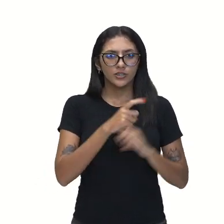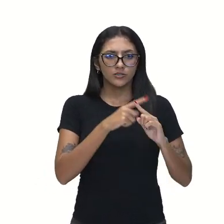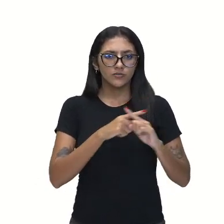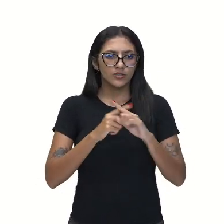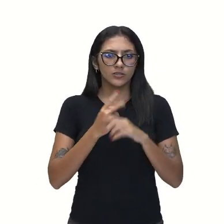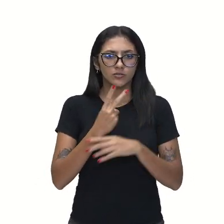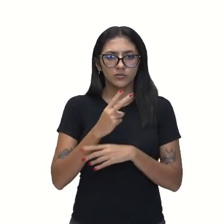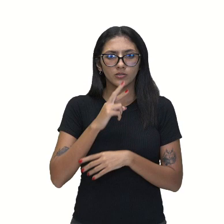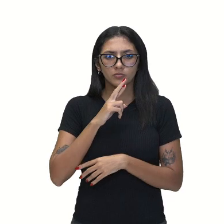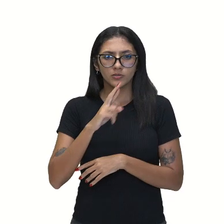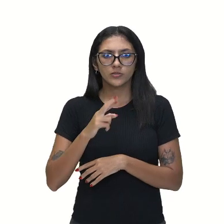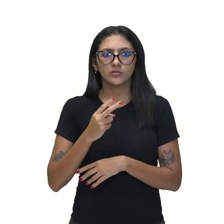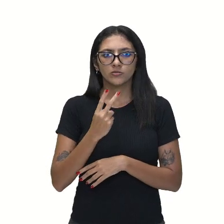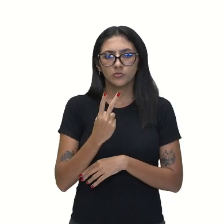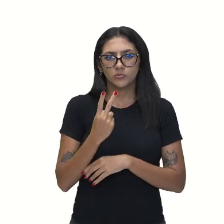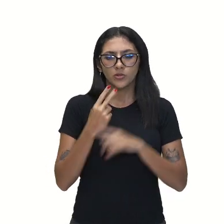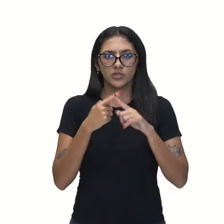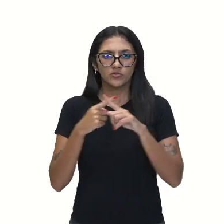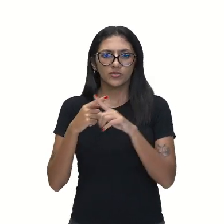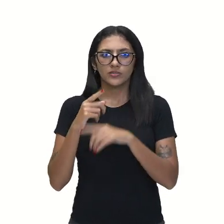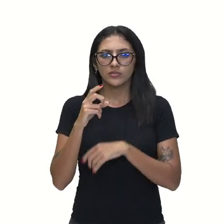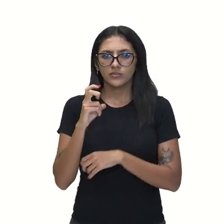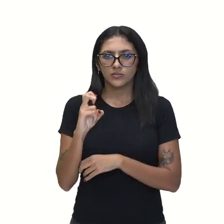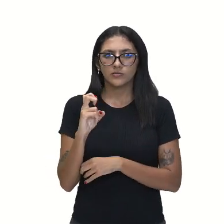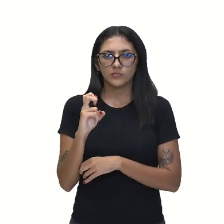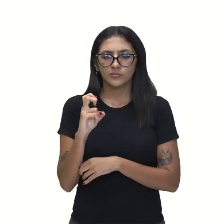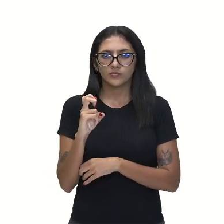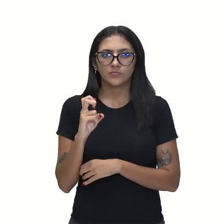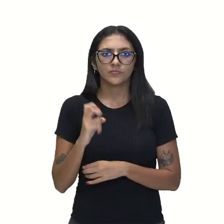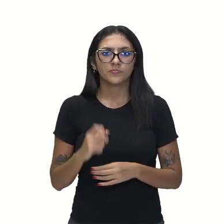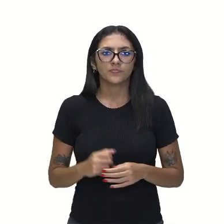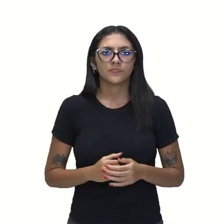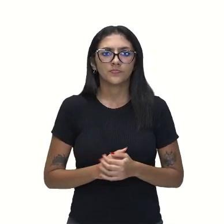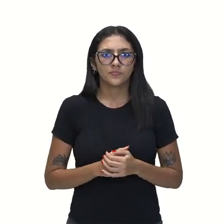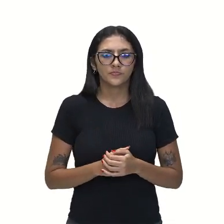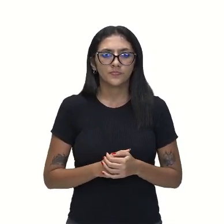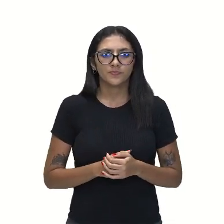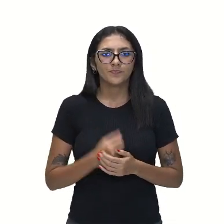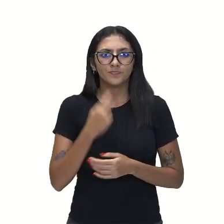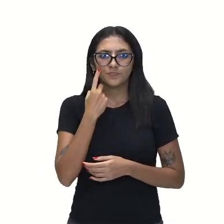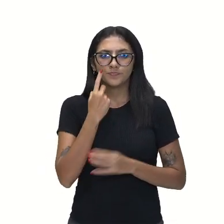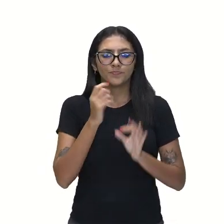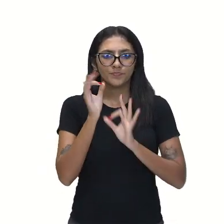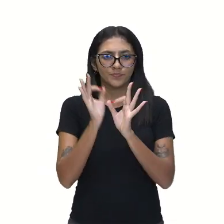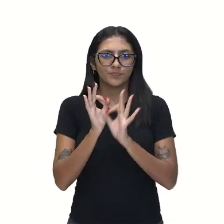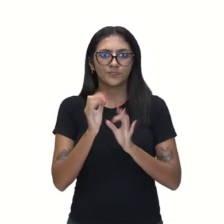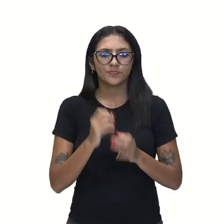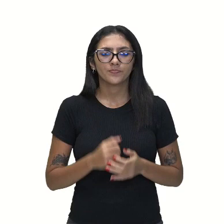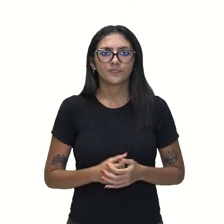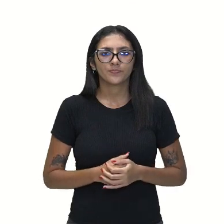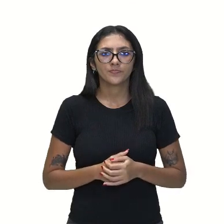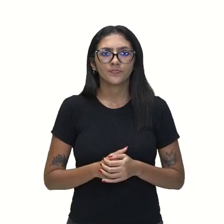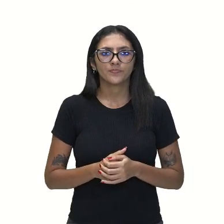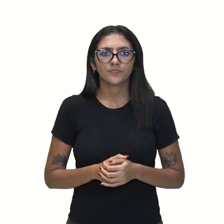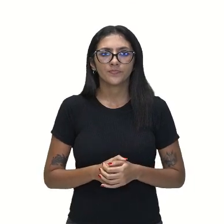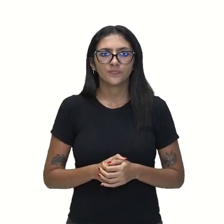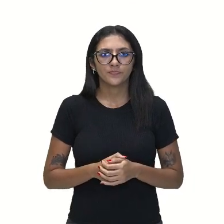a 2 vezes 5, né? Produto dos meios pelos extremos, ó. Então,